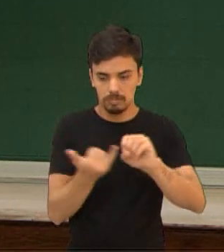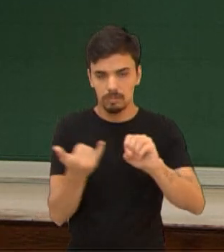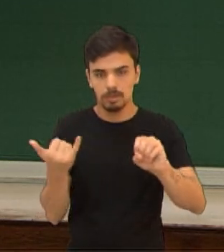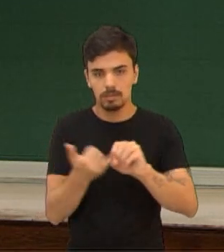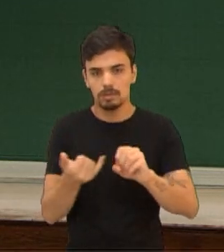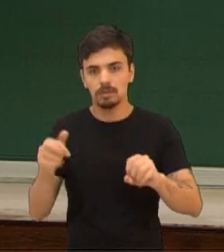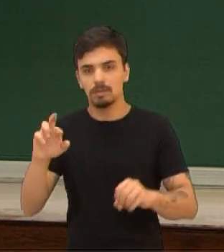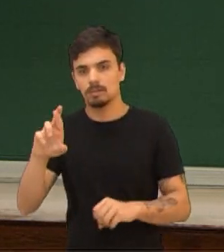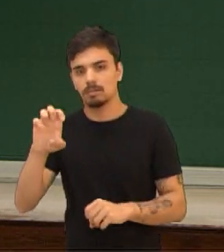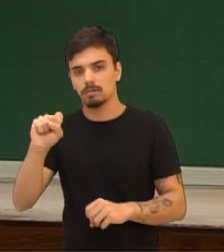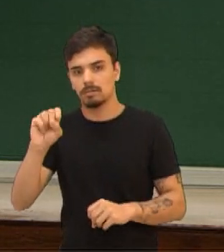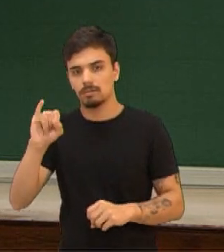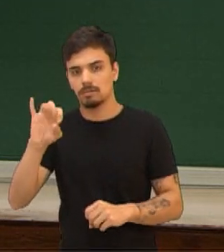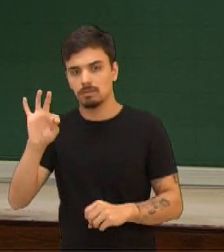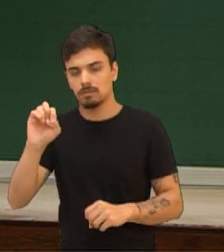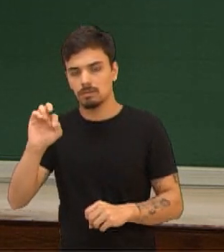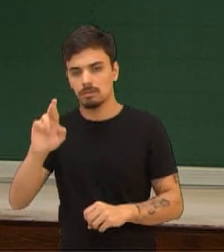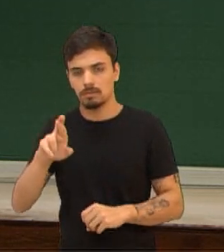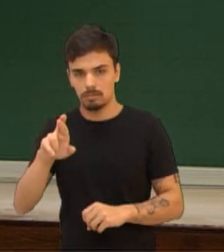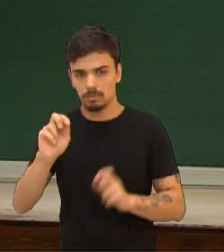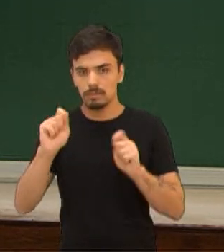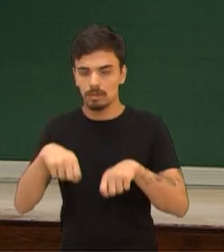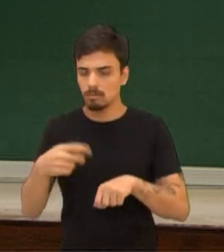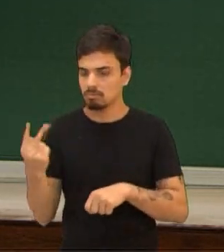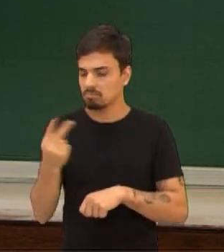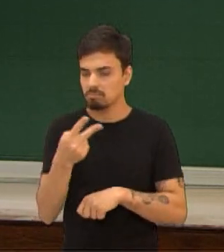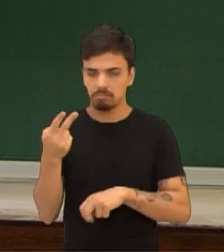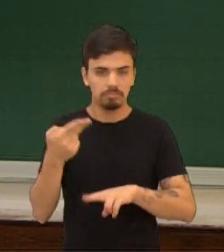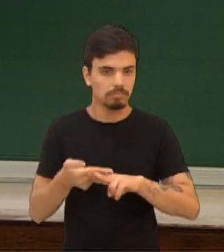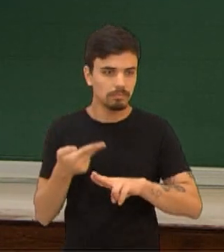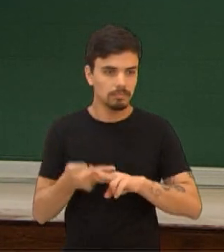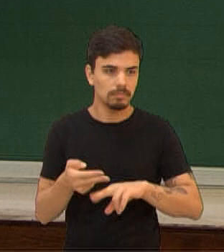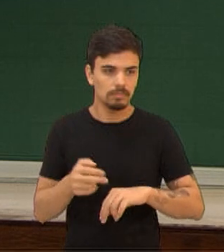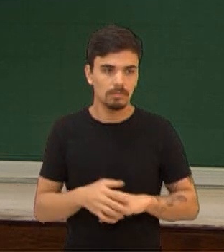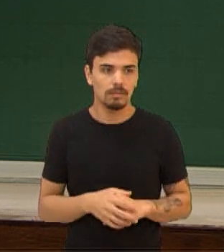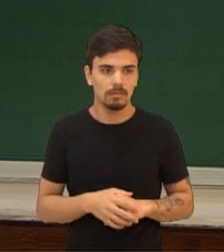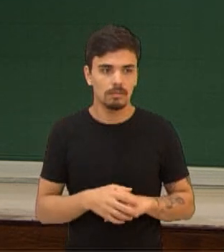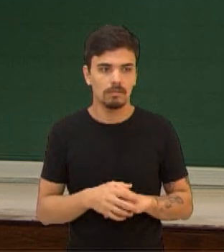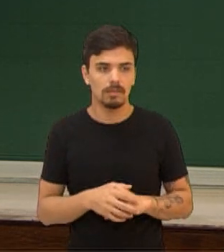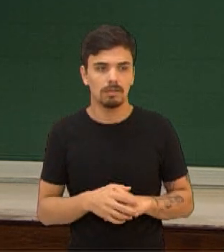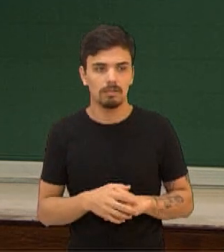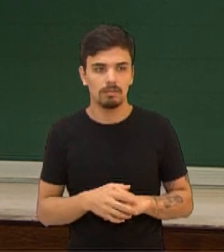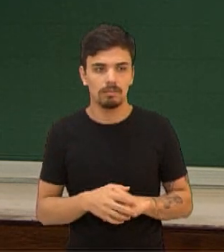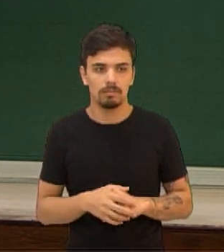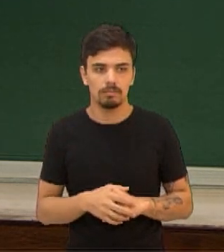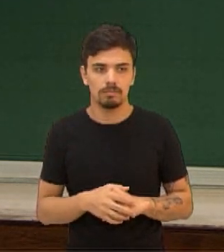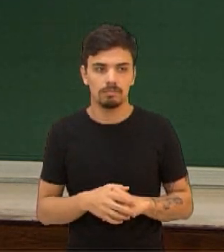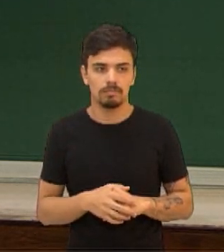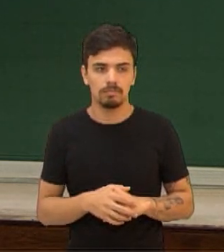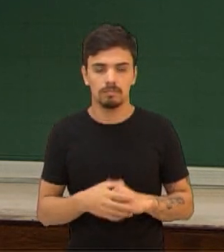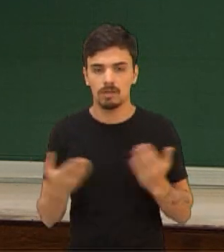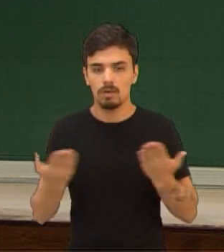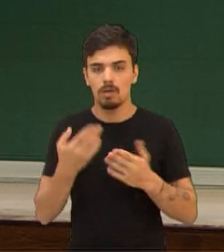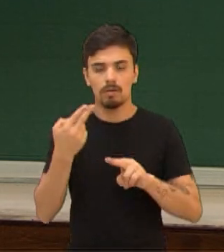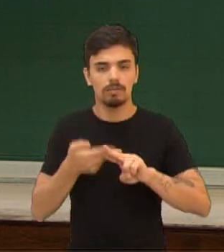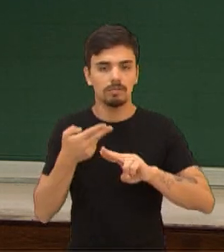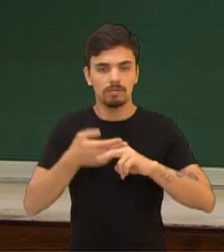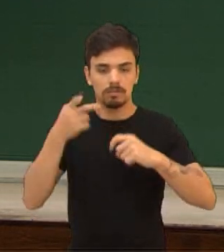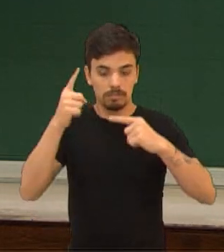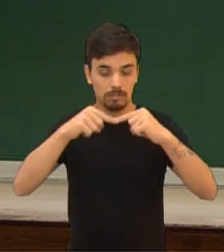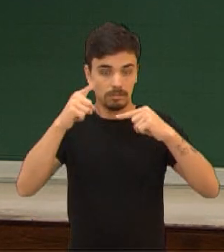o tempo de carregamento. E com isso eu posso construir um temporizador. Então, olha só. Aplicando aqui,